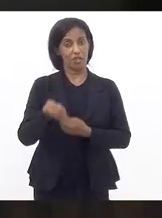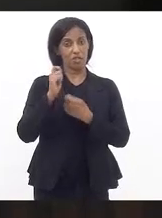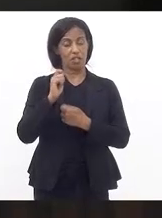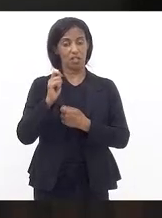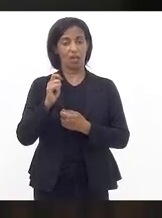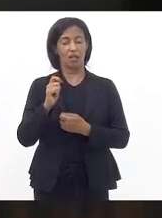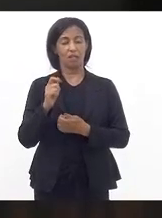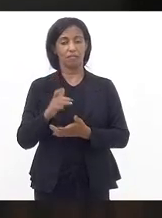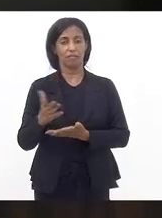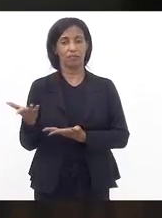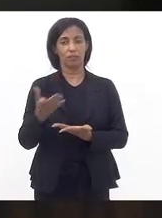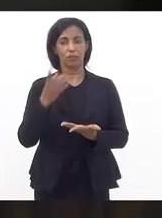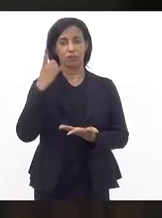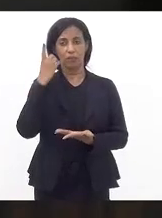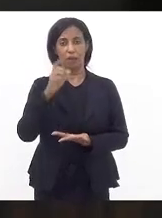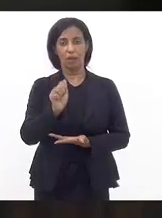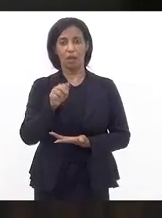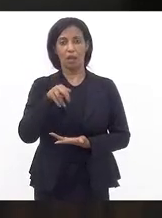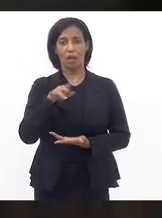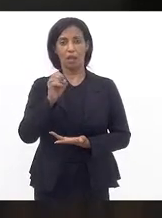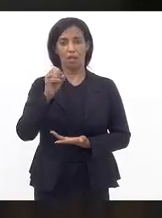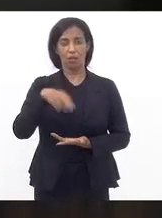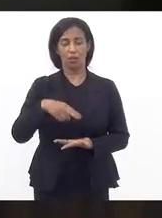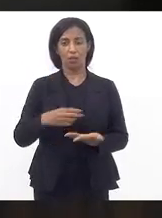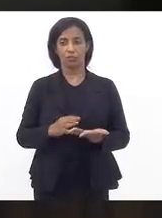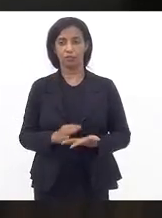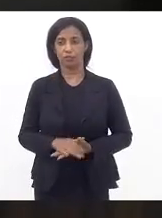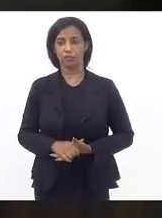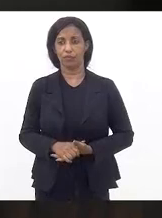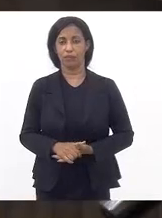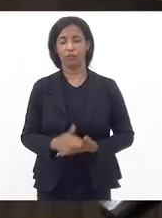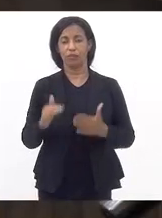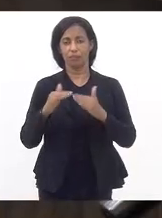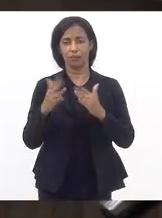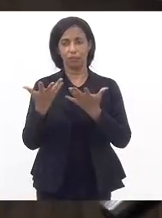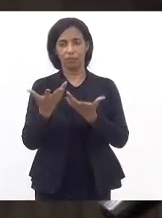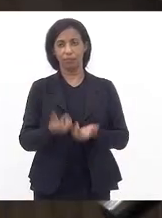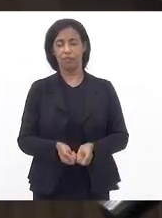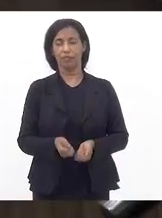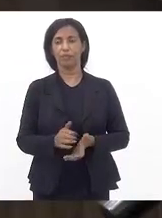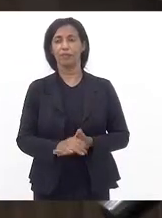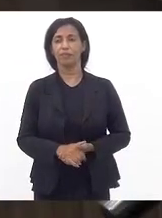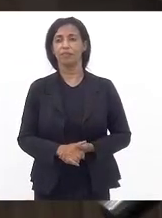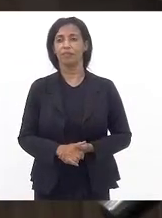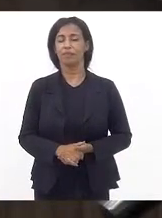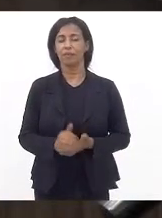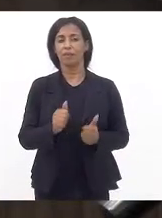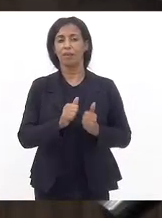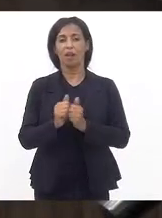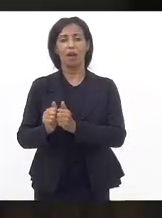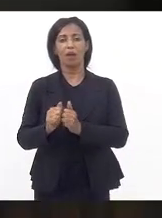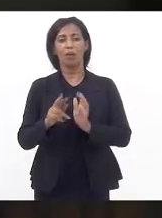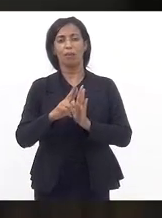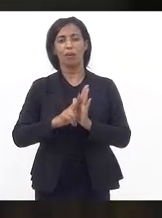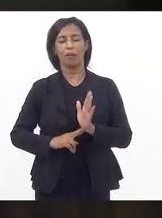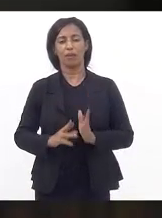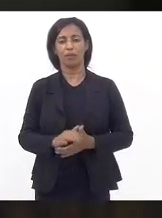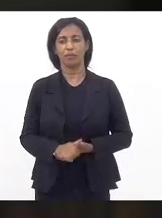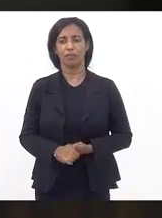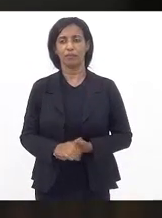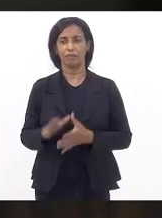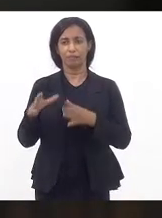presidência designa o deputado Anderson Moraes é favorável soro acompanha o relator